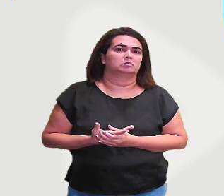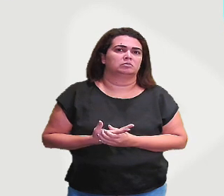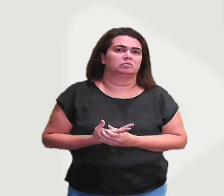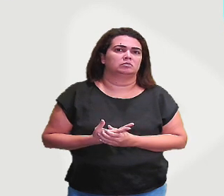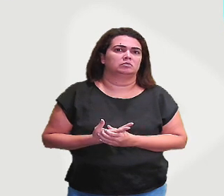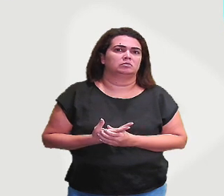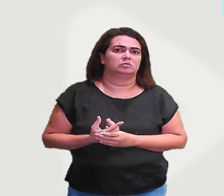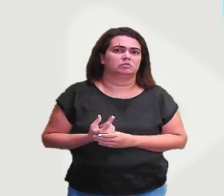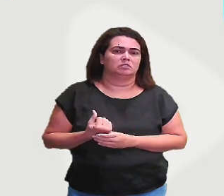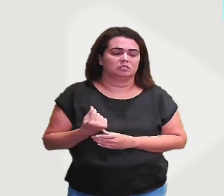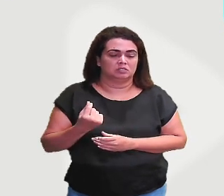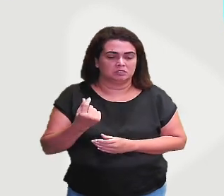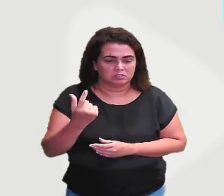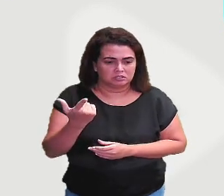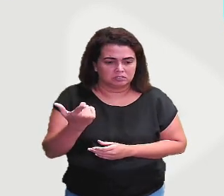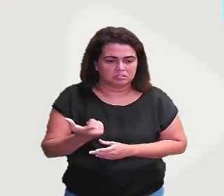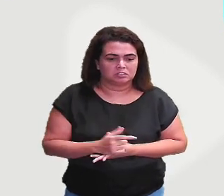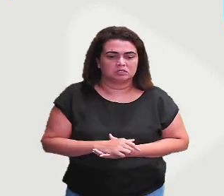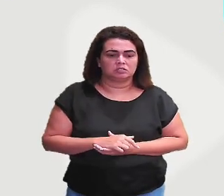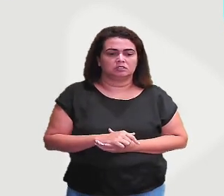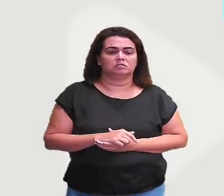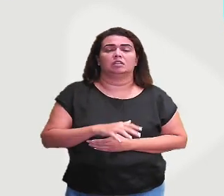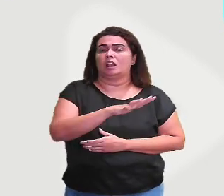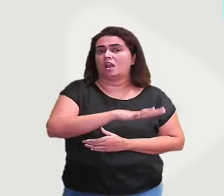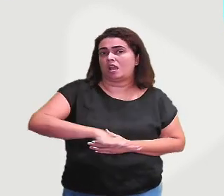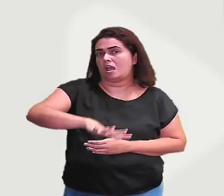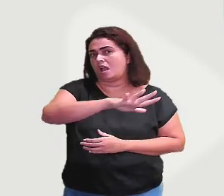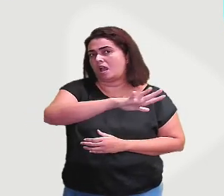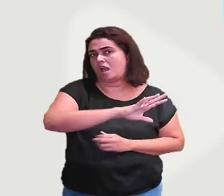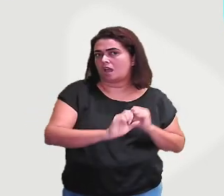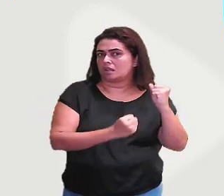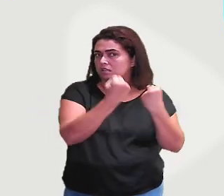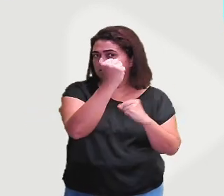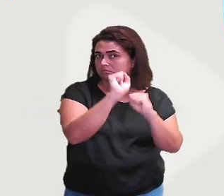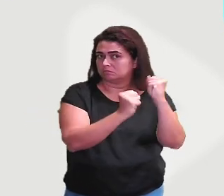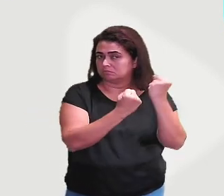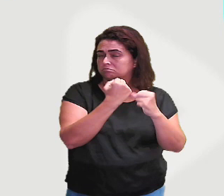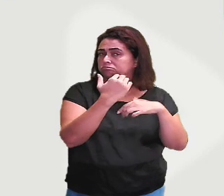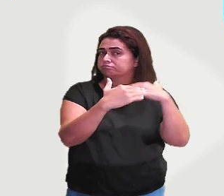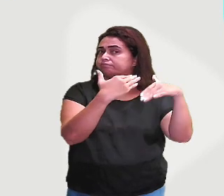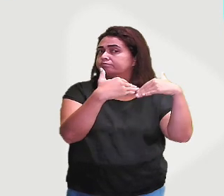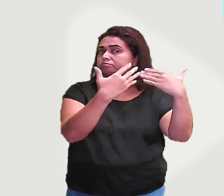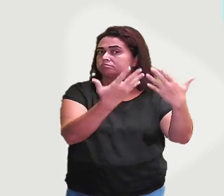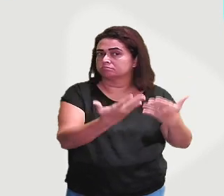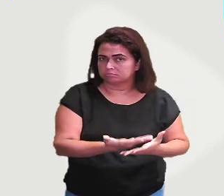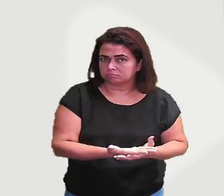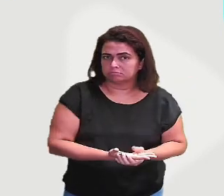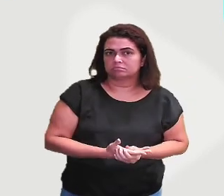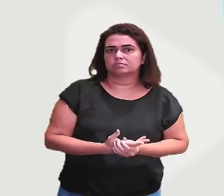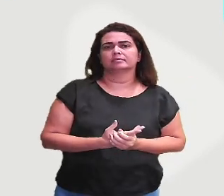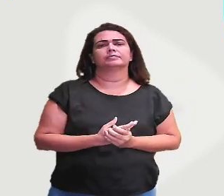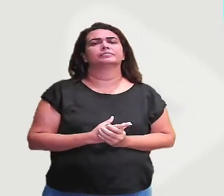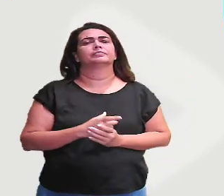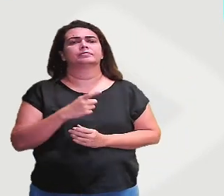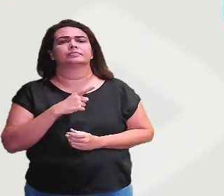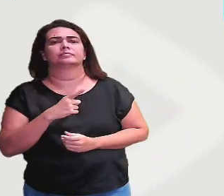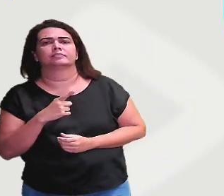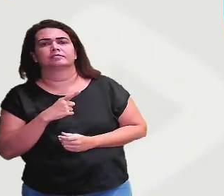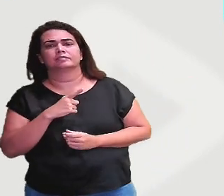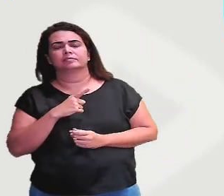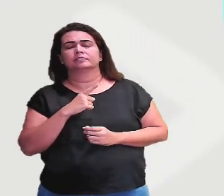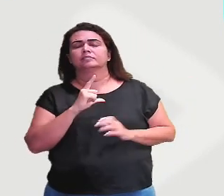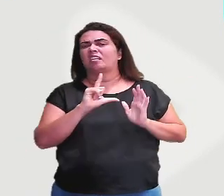dólares. O setor industrial em desenvolvimento, como falei, é um processo de industrialização que se deu assim de forma